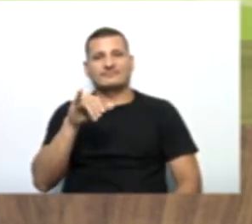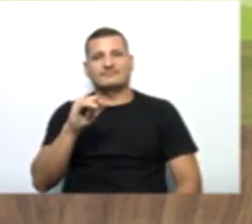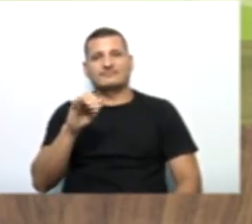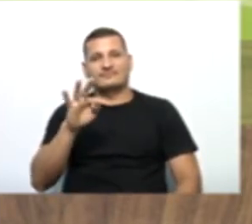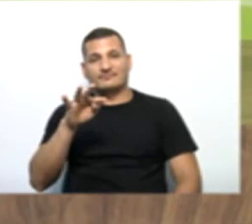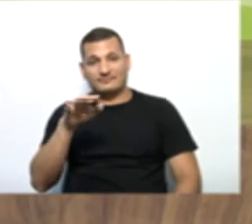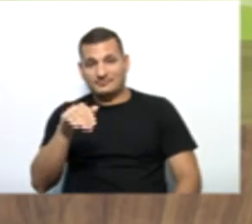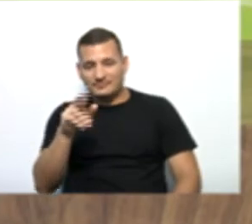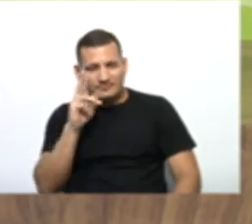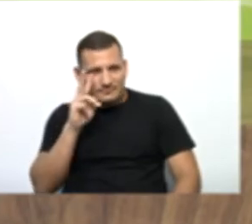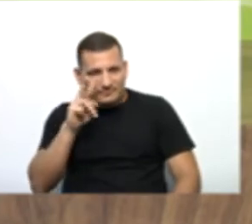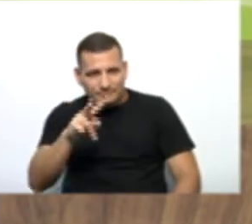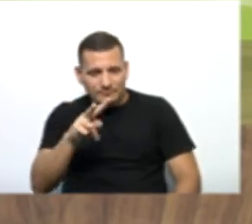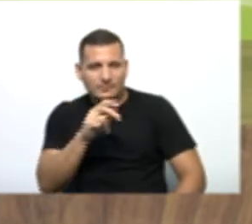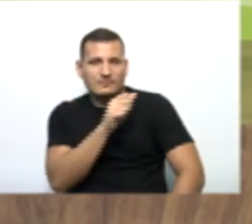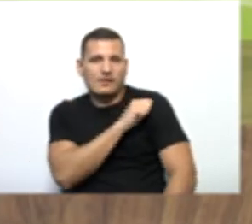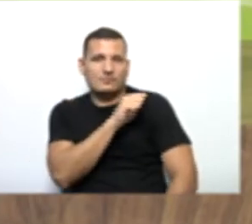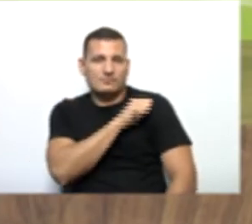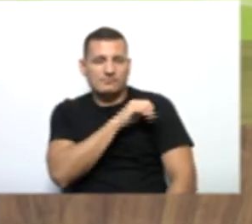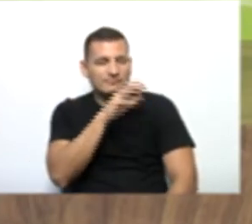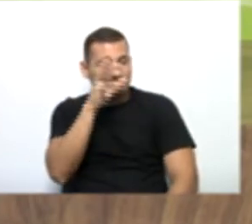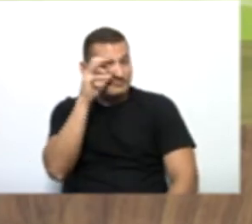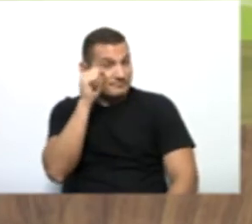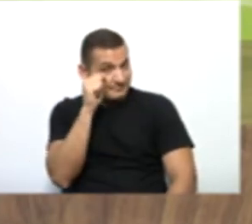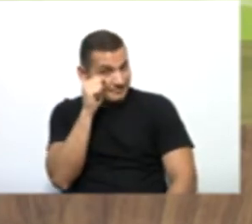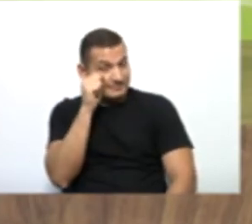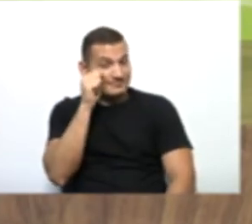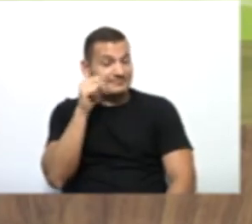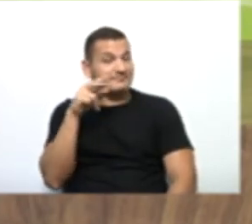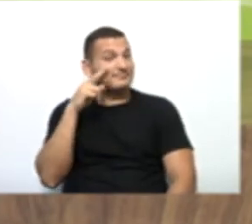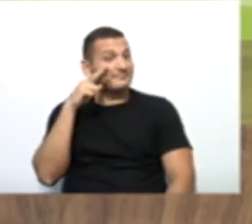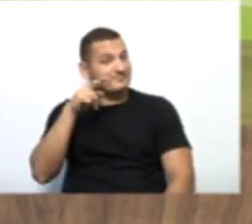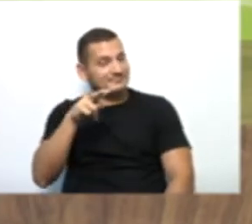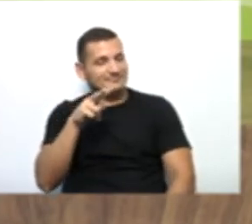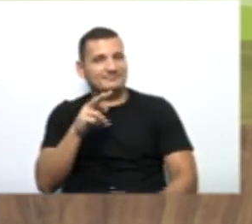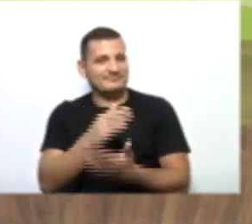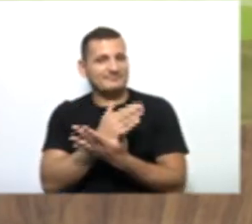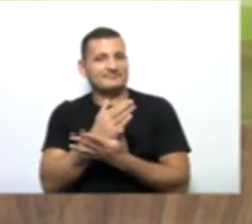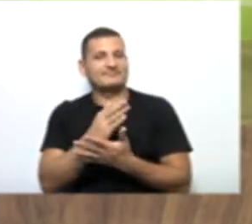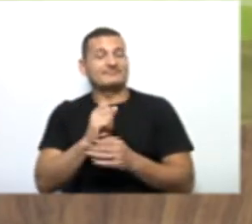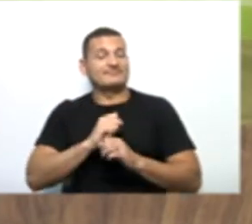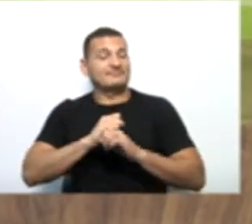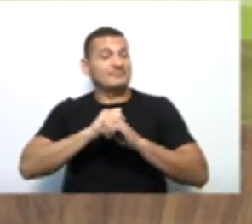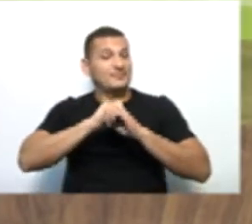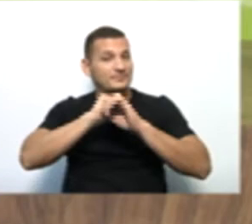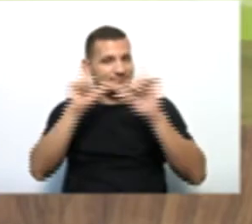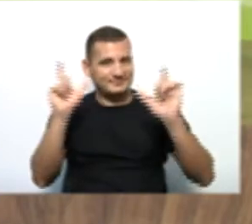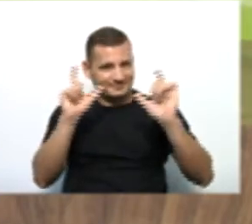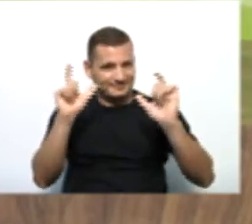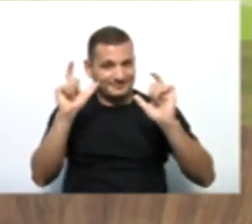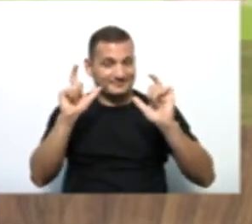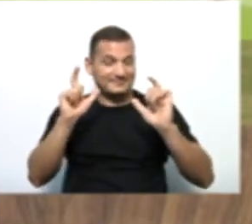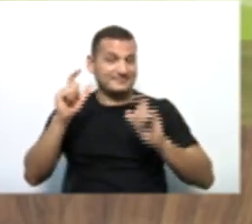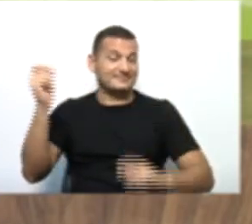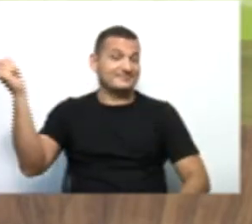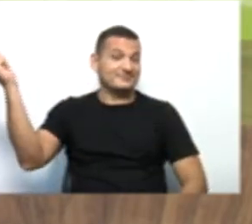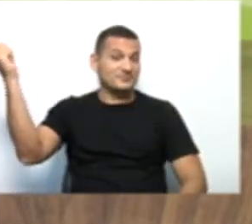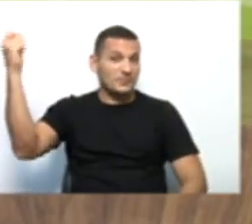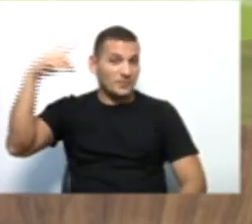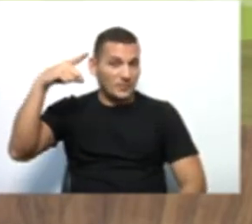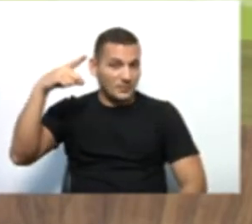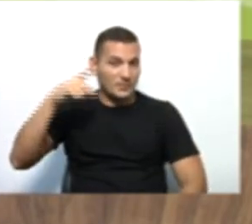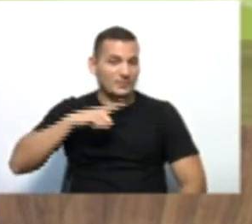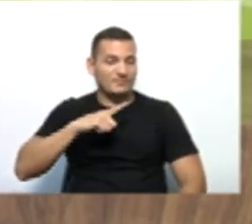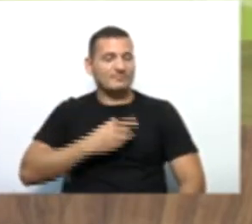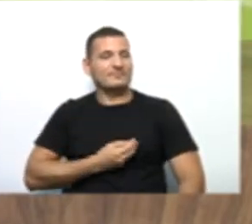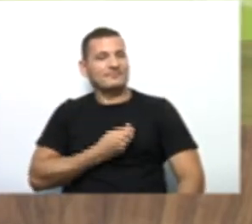aí, viu, o pessoal da escola sertanista, lá de Espigão do Oeste, eu vi gente ali meio... Pessoal, vamos acordar, meu filho, o sol tá aí fora, a vida